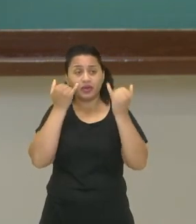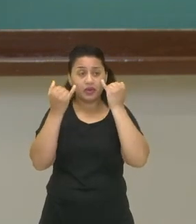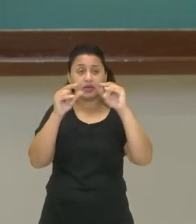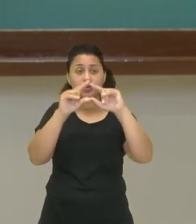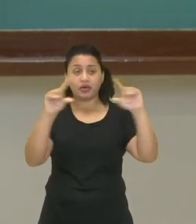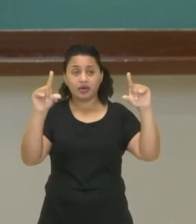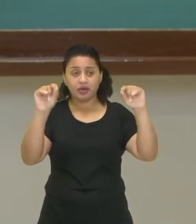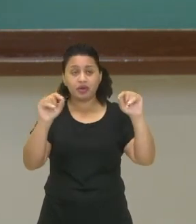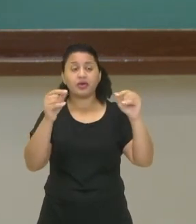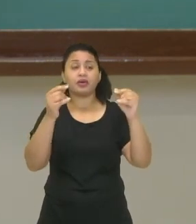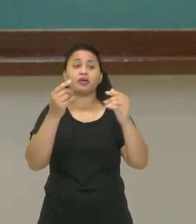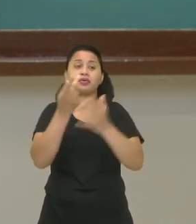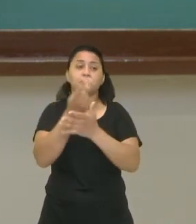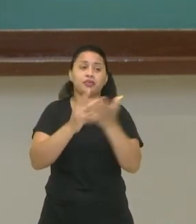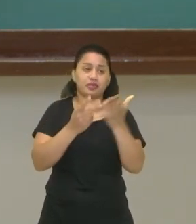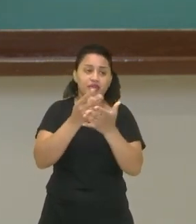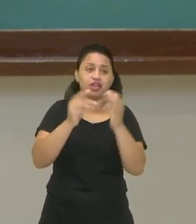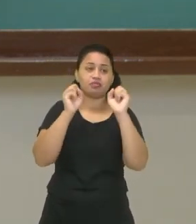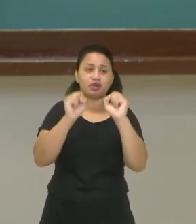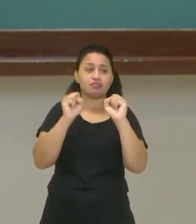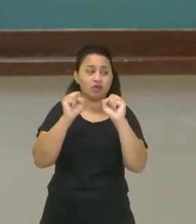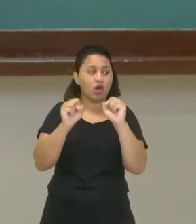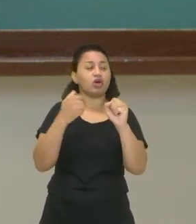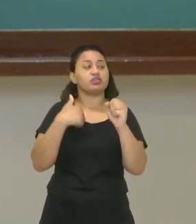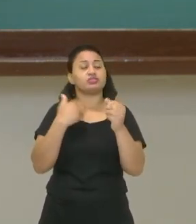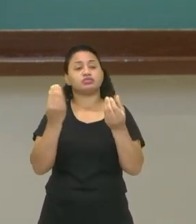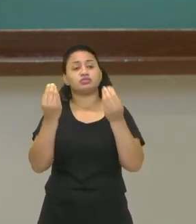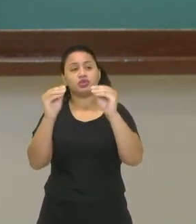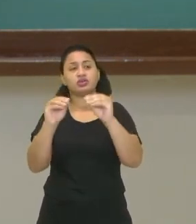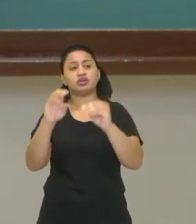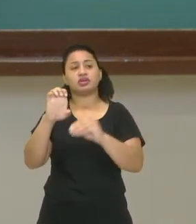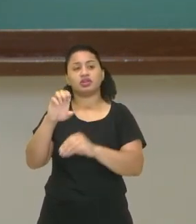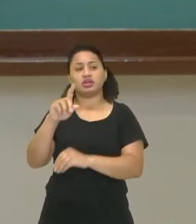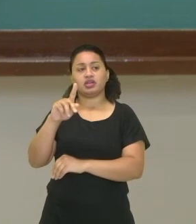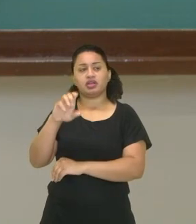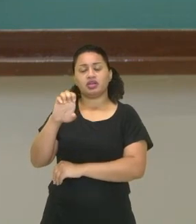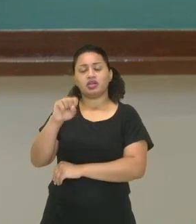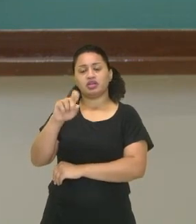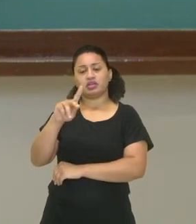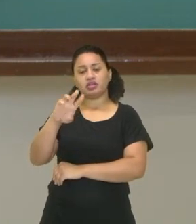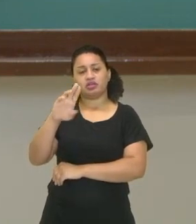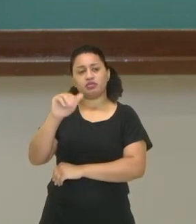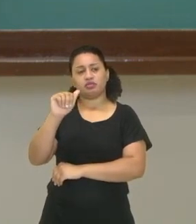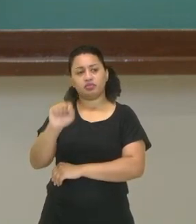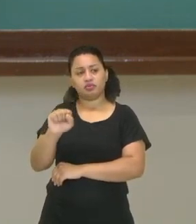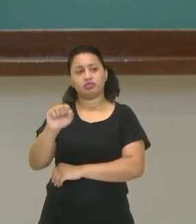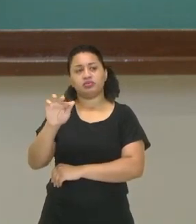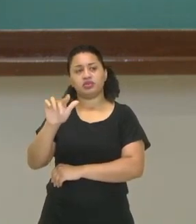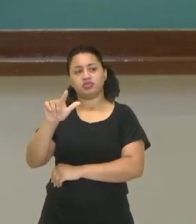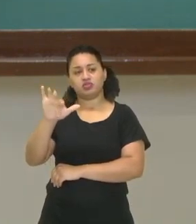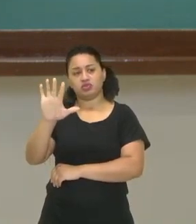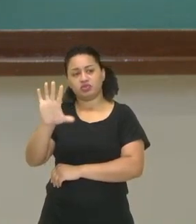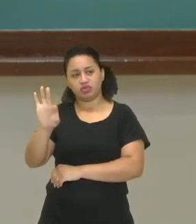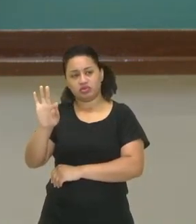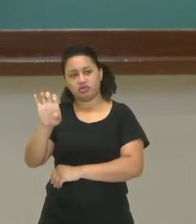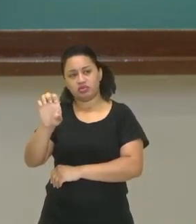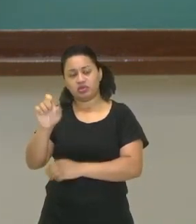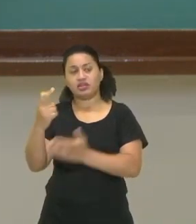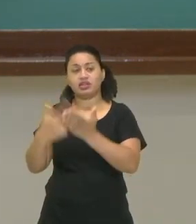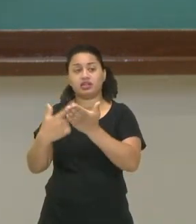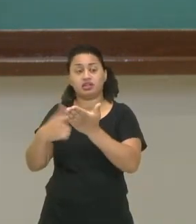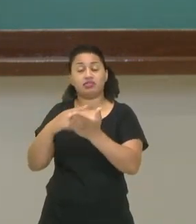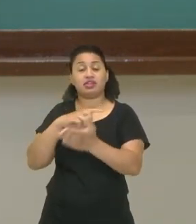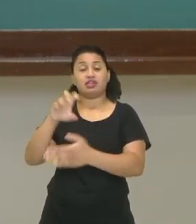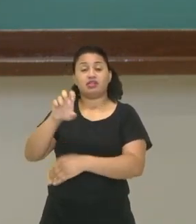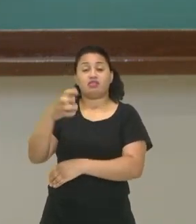trechinho do poema, você pode pôr que Espumas Flutuantes tem 54 poemas líricos, amorosos,